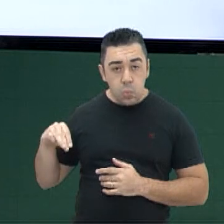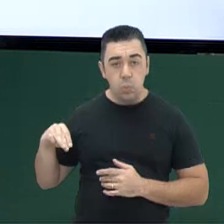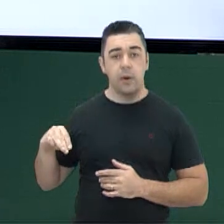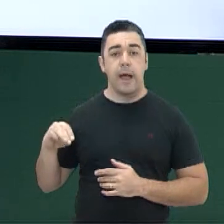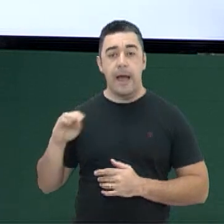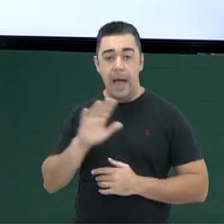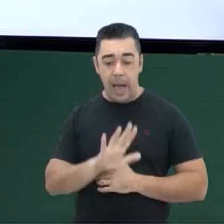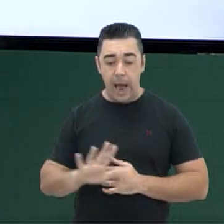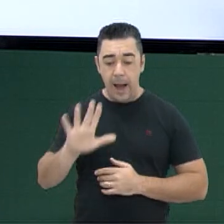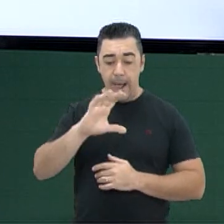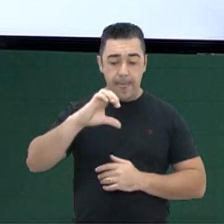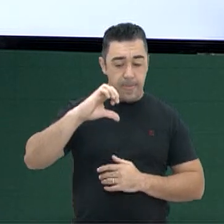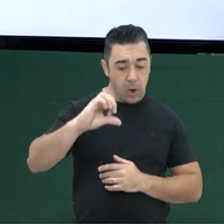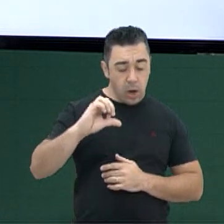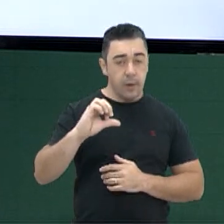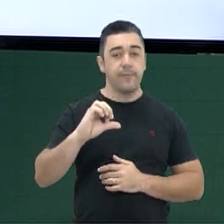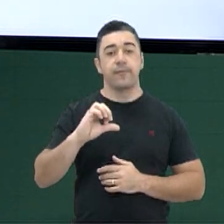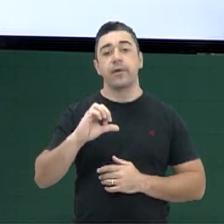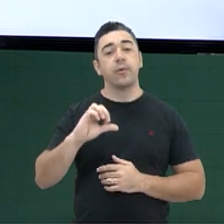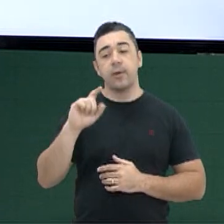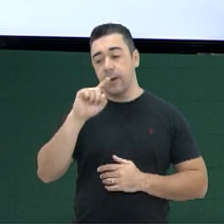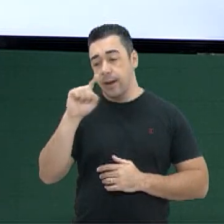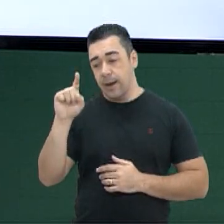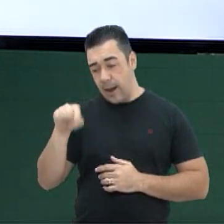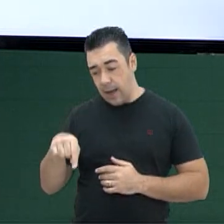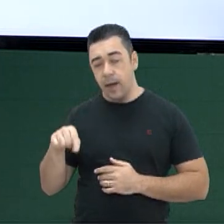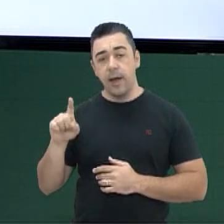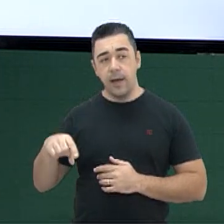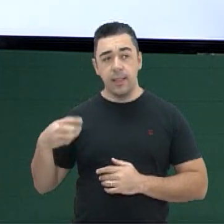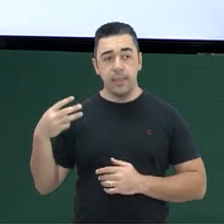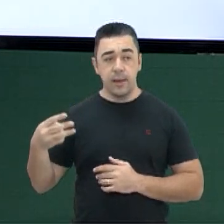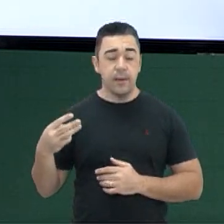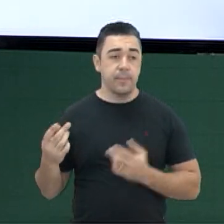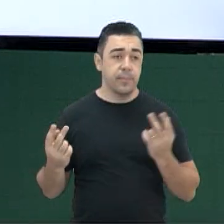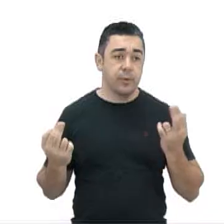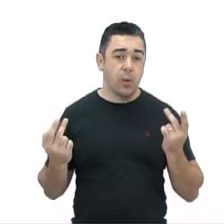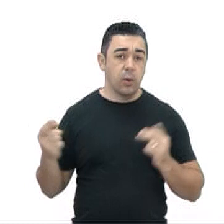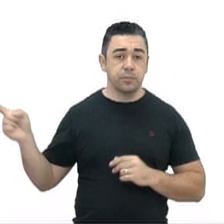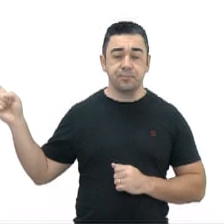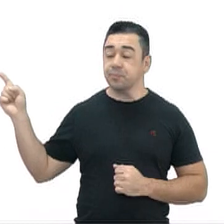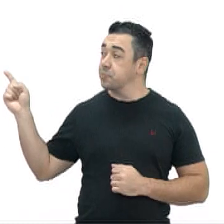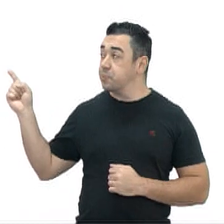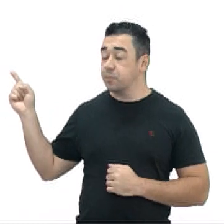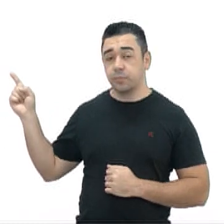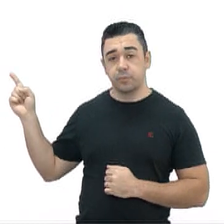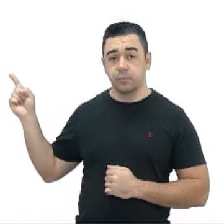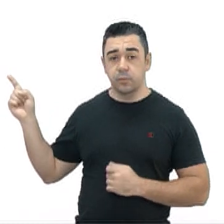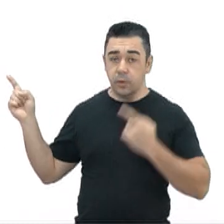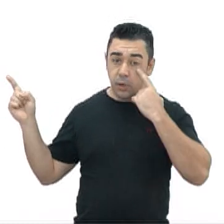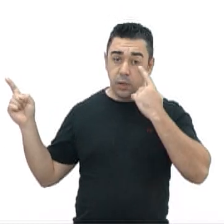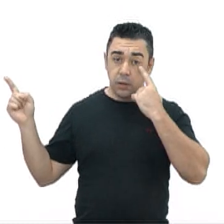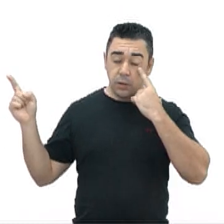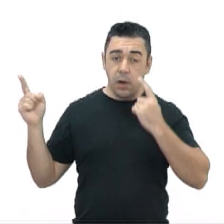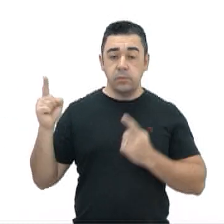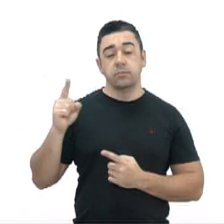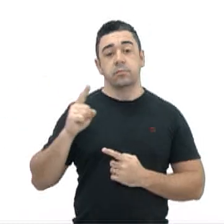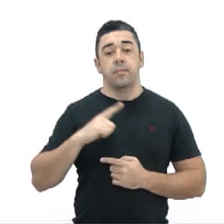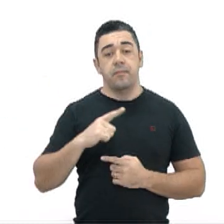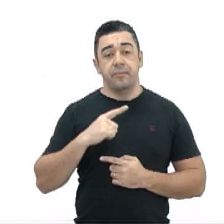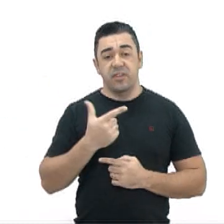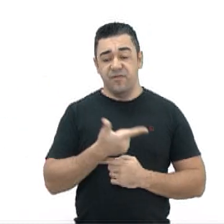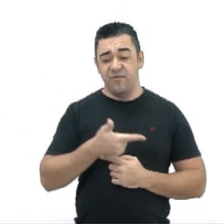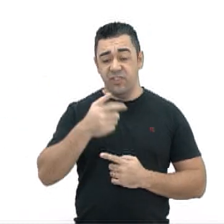9 é igual a 3. O mesmo vale para esse outro aqui. Nós temos o quê? Radix